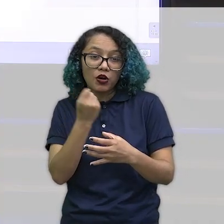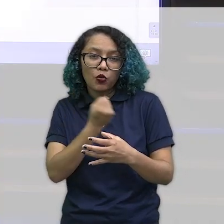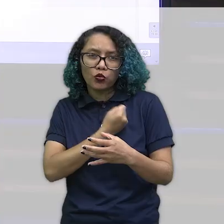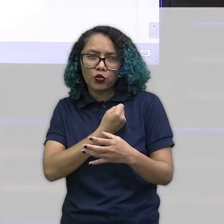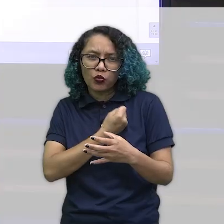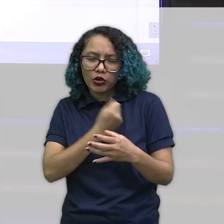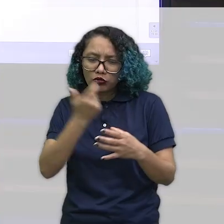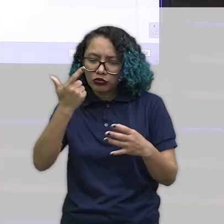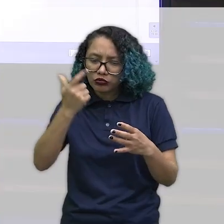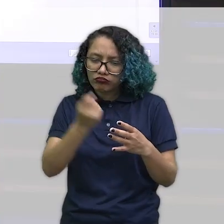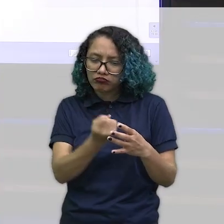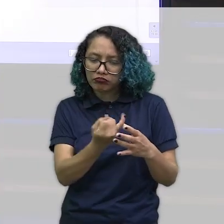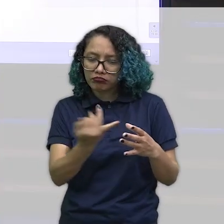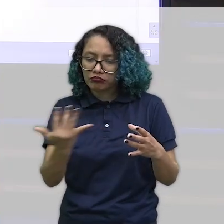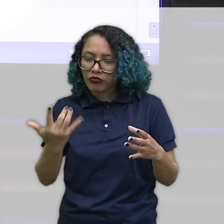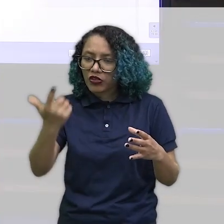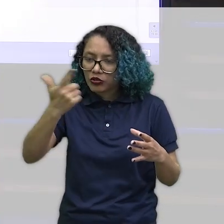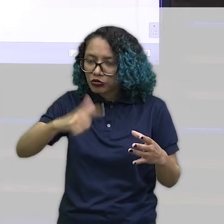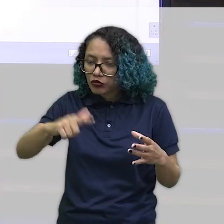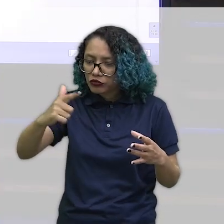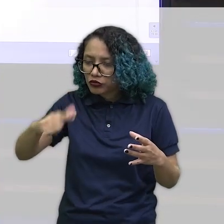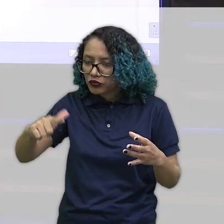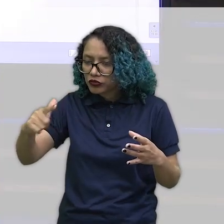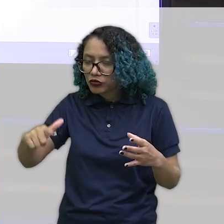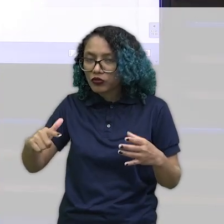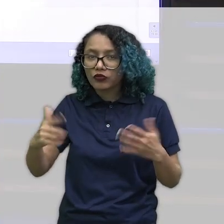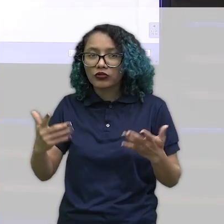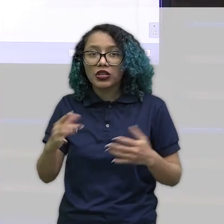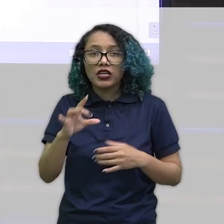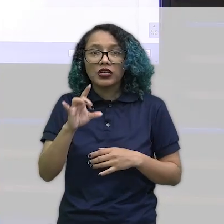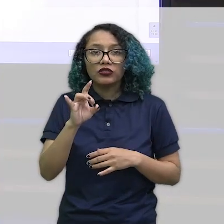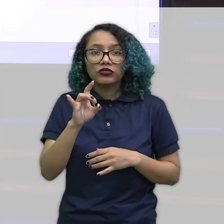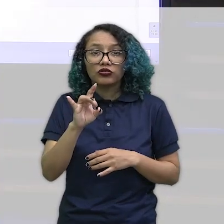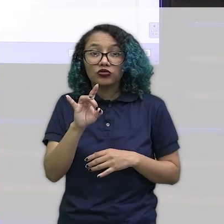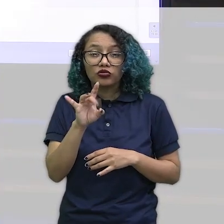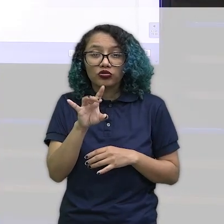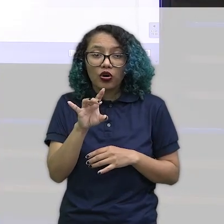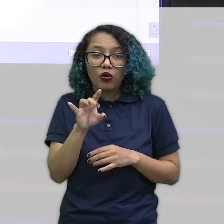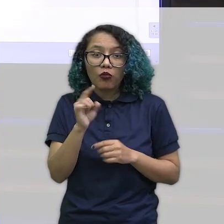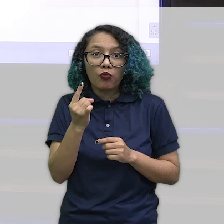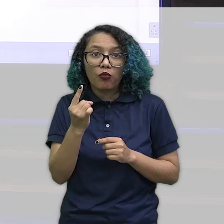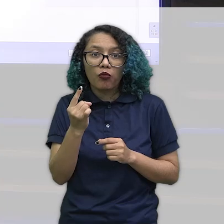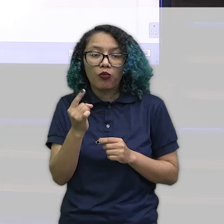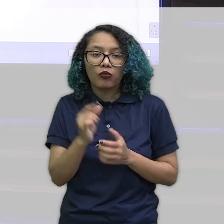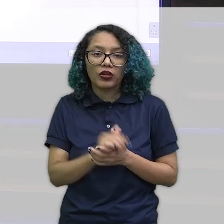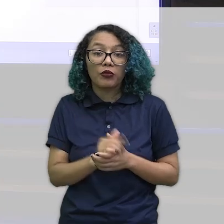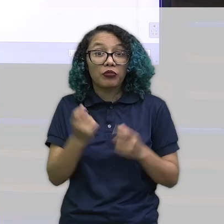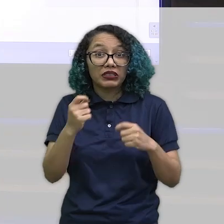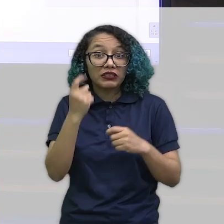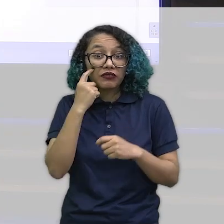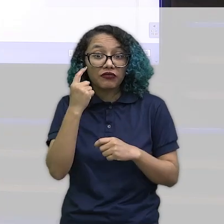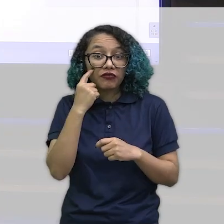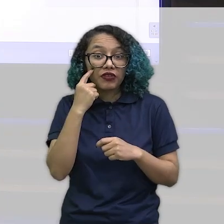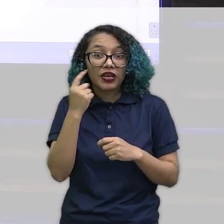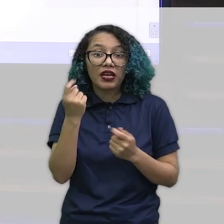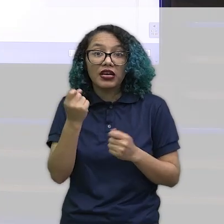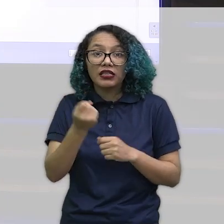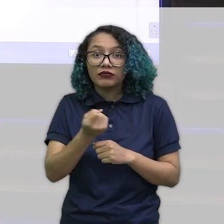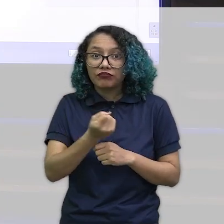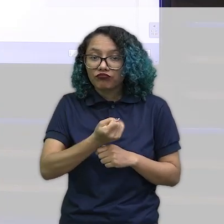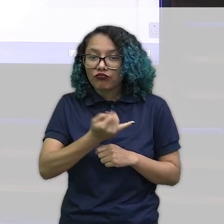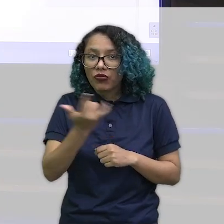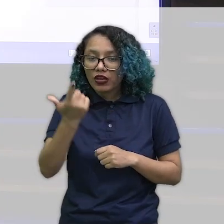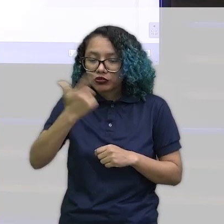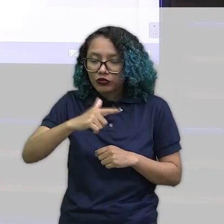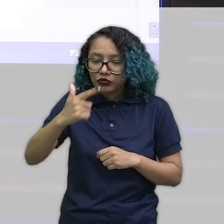quem mais se repete nesse conjunto. Não somente quem se repete, tá bom? Mas você tem que verificar quem